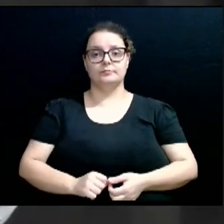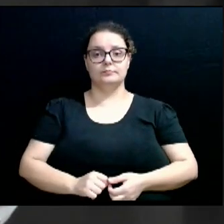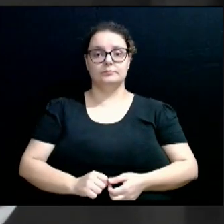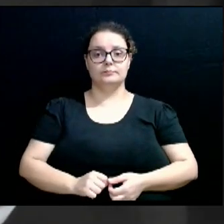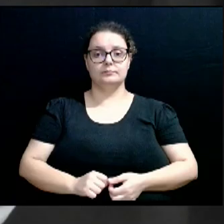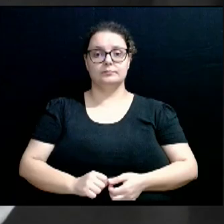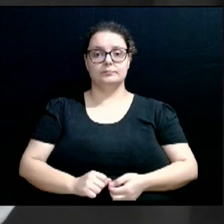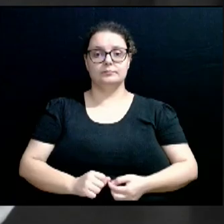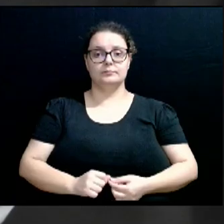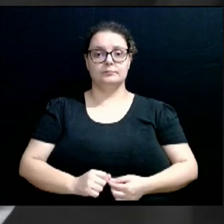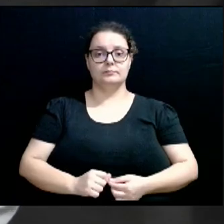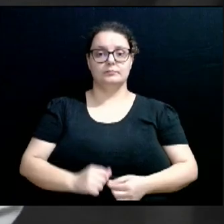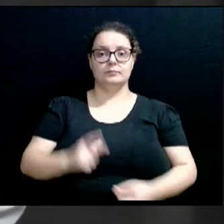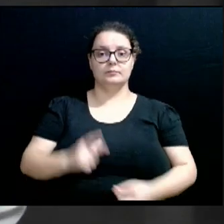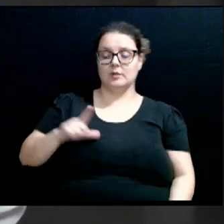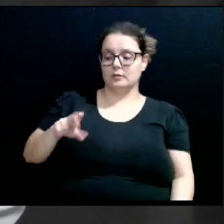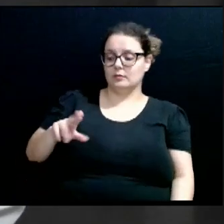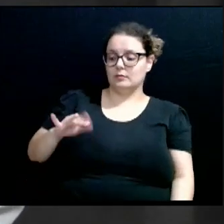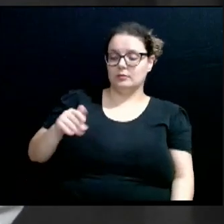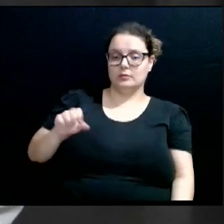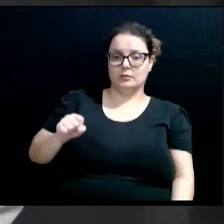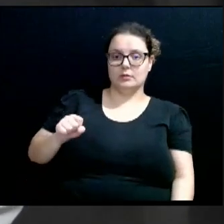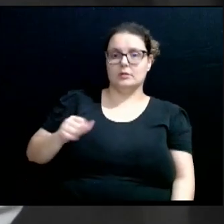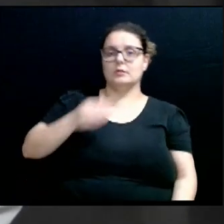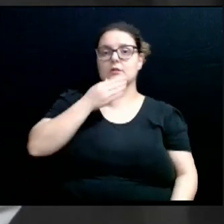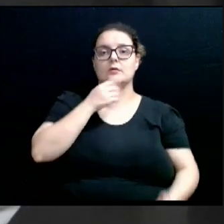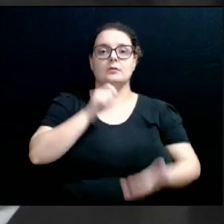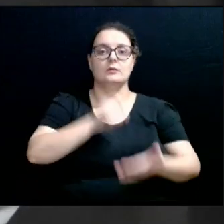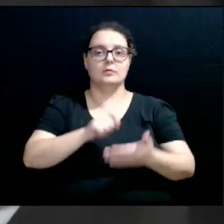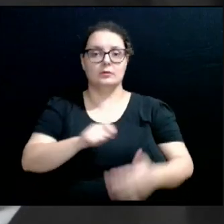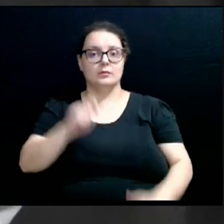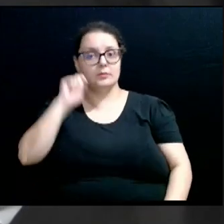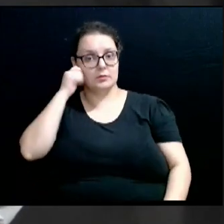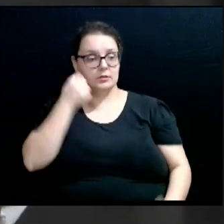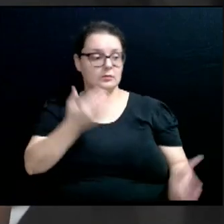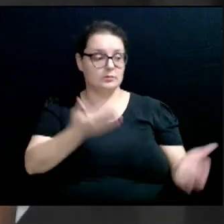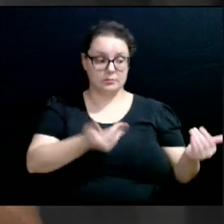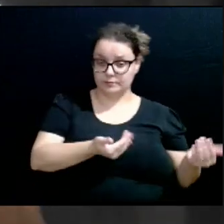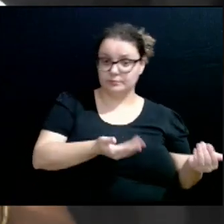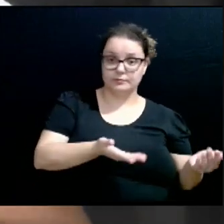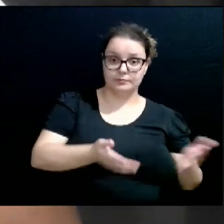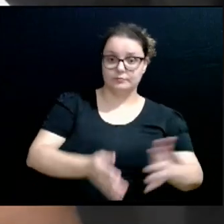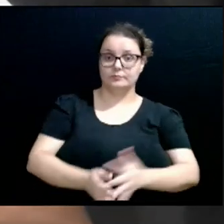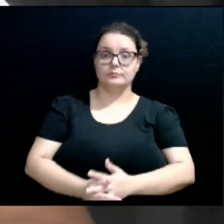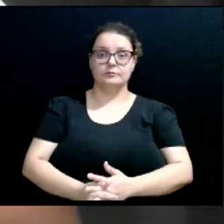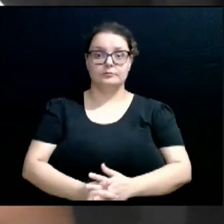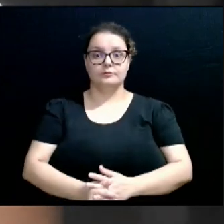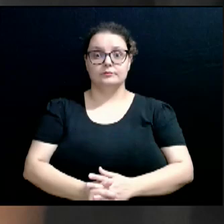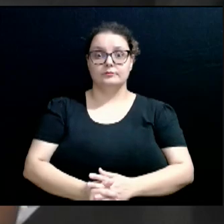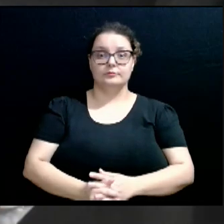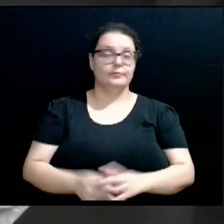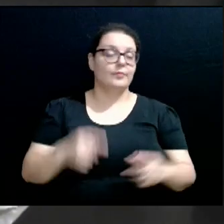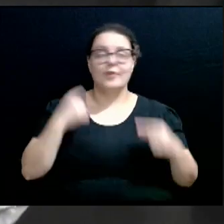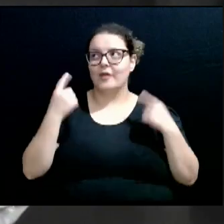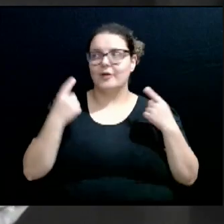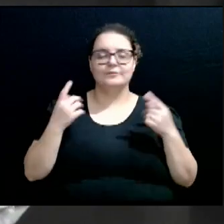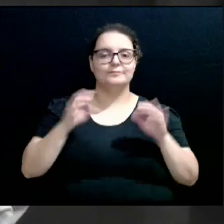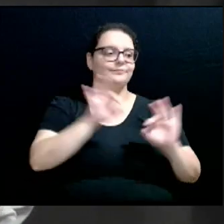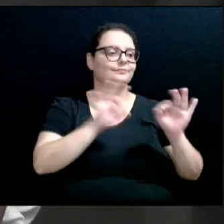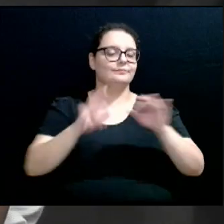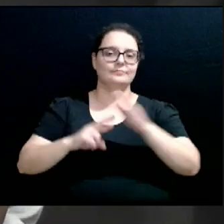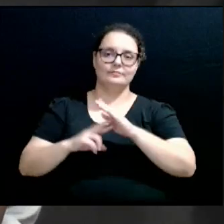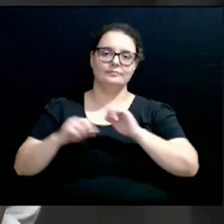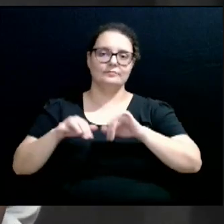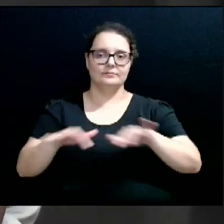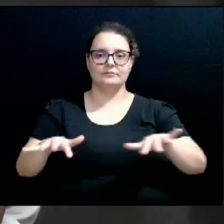um autor negro, jovem, né? E o louco que, assim, a gente organizando a feira, a Suzy,